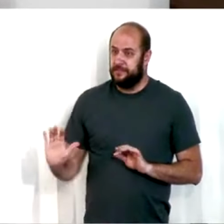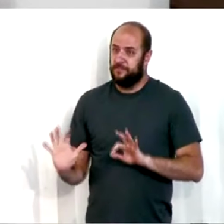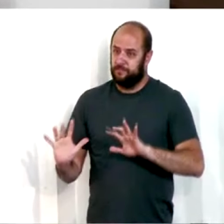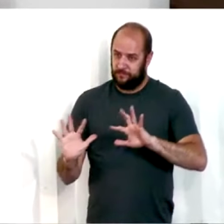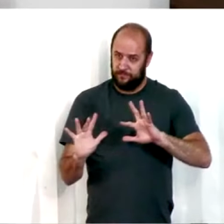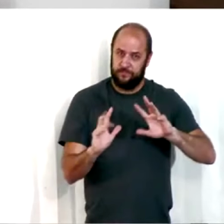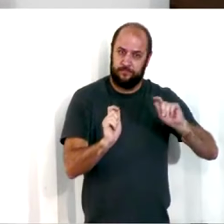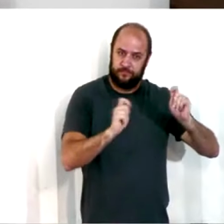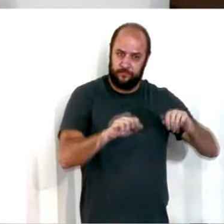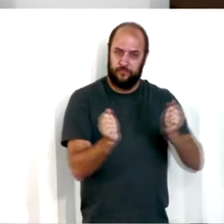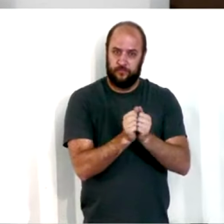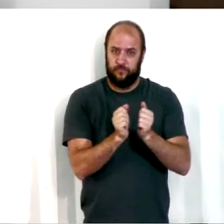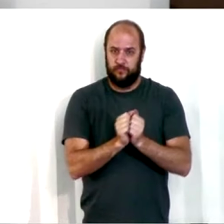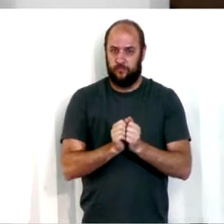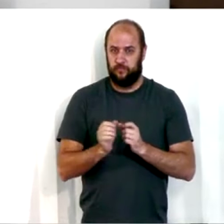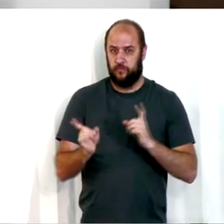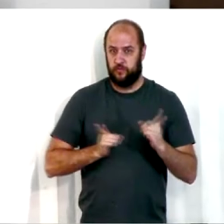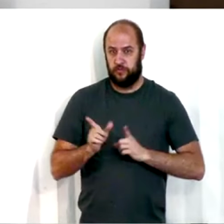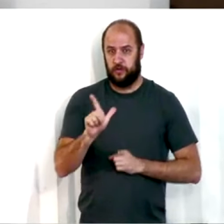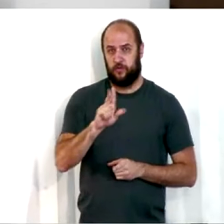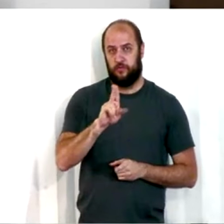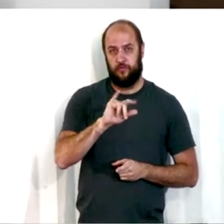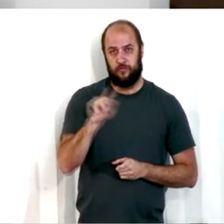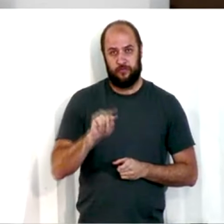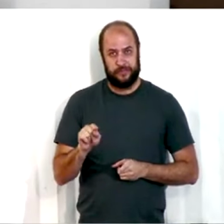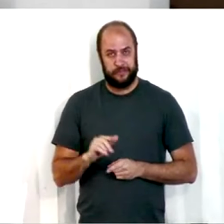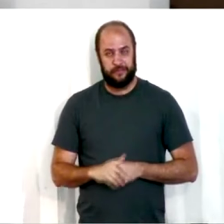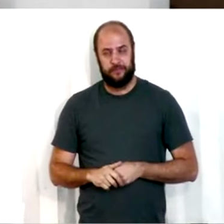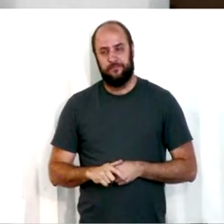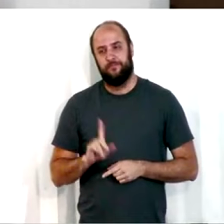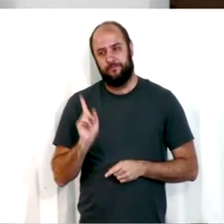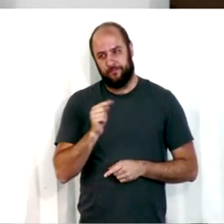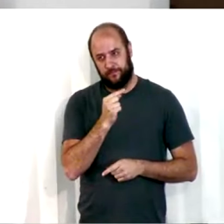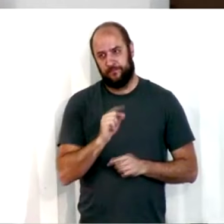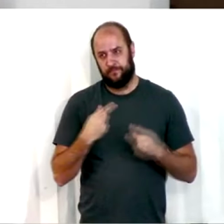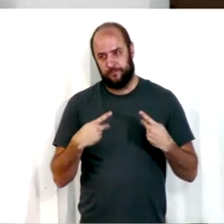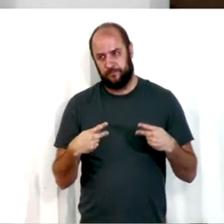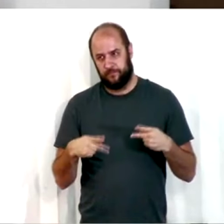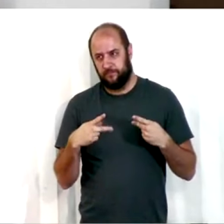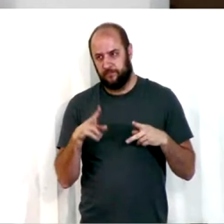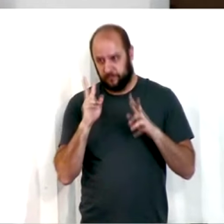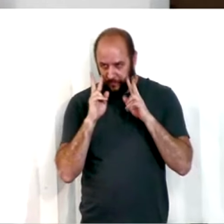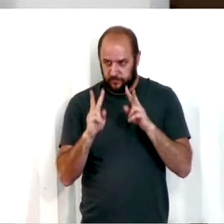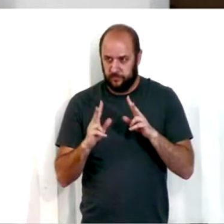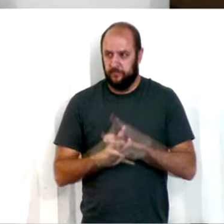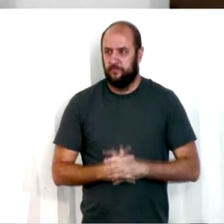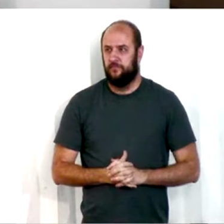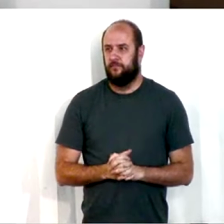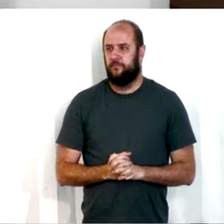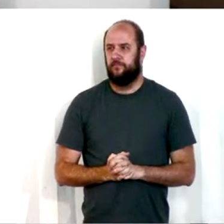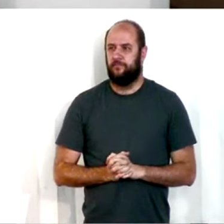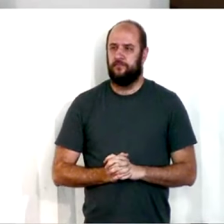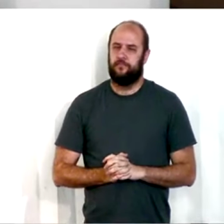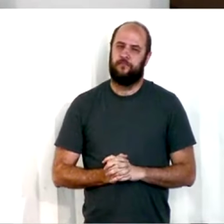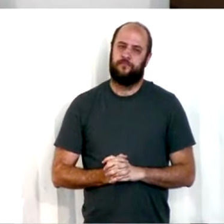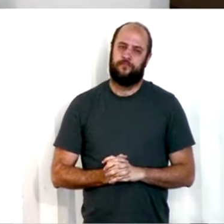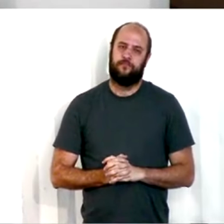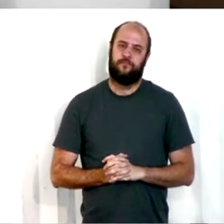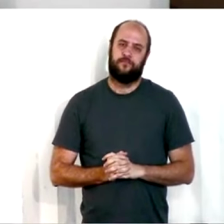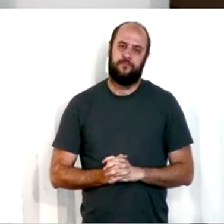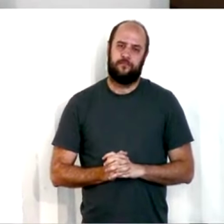diácono Luiz Carlos e lá elas receberão a mensagem, a mesma mensagem que nós teremos aqui no templo para